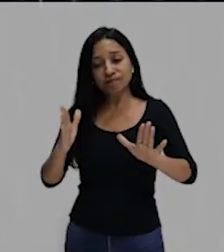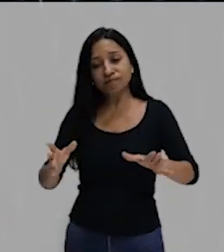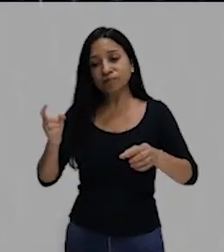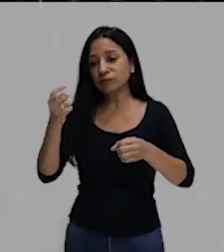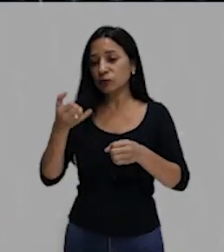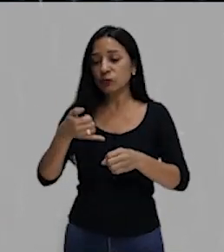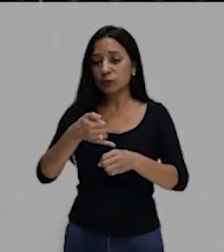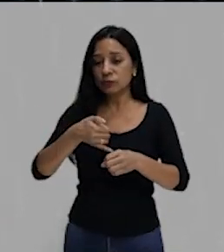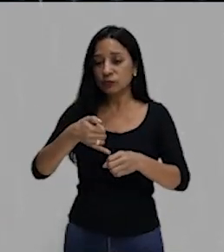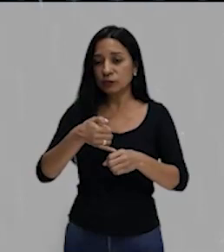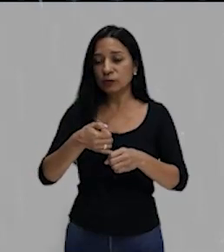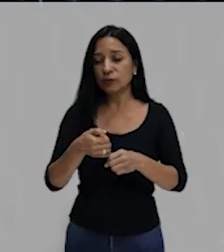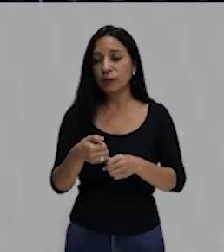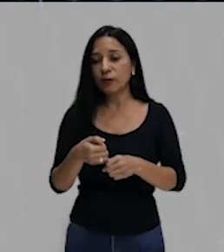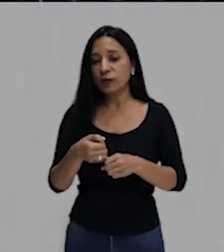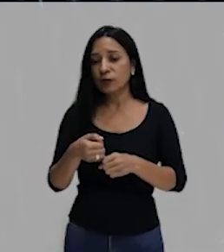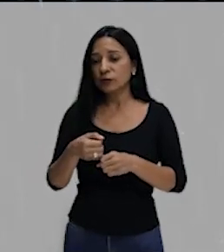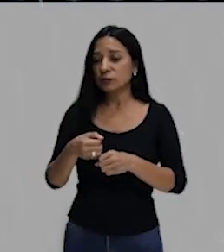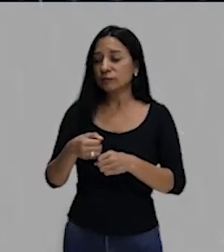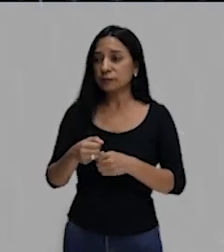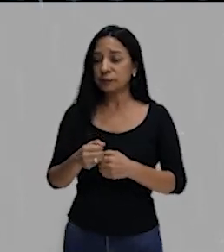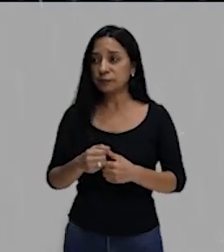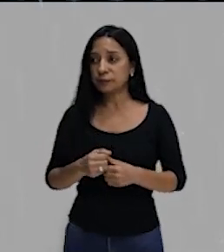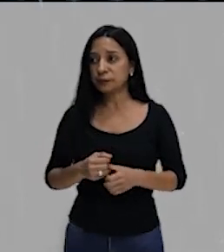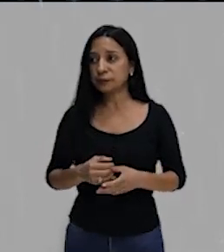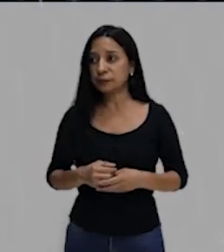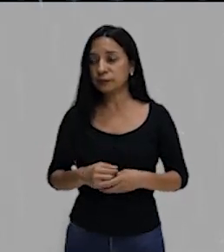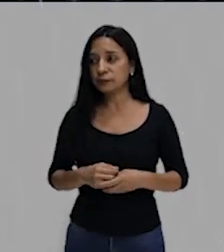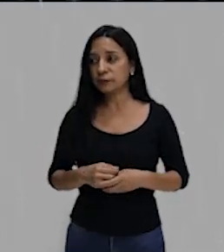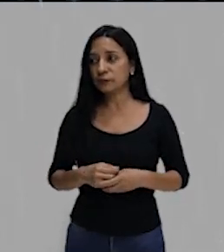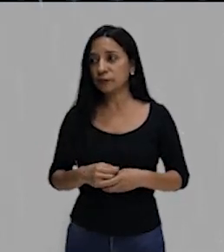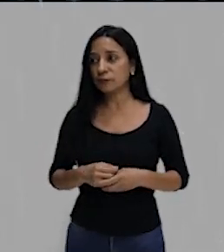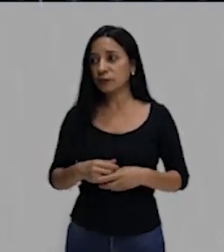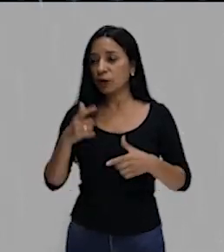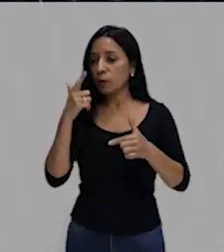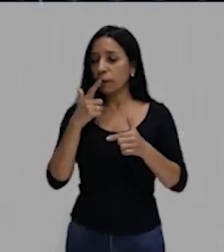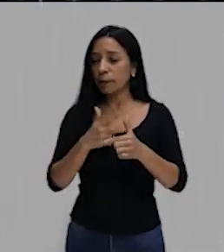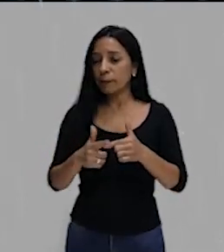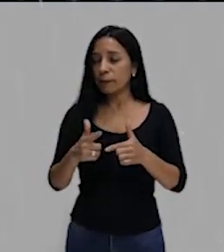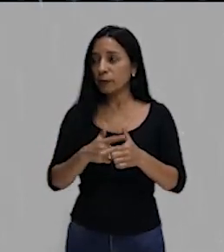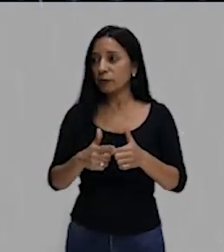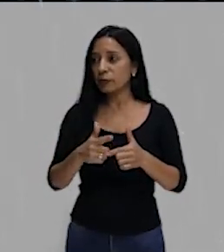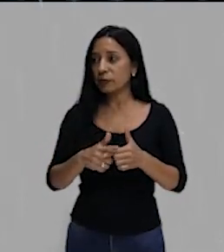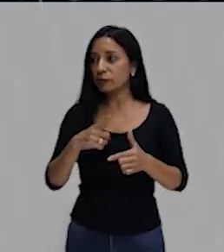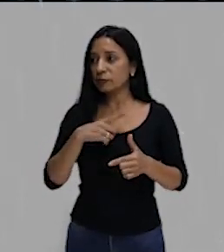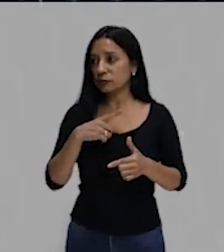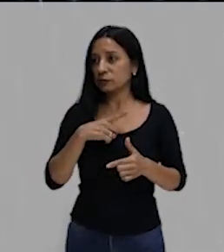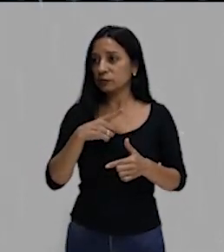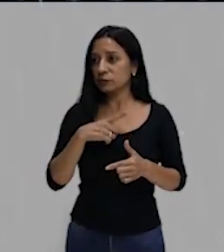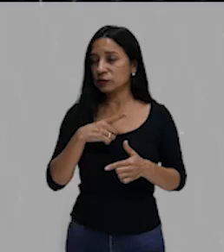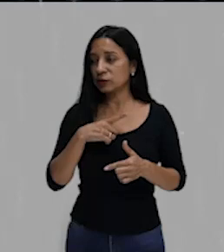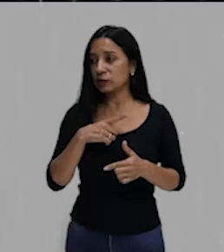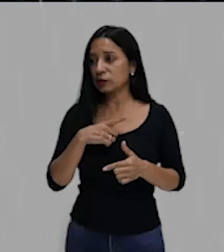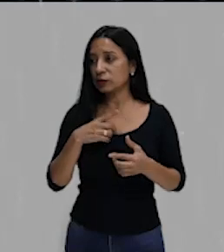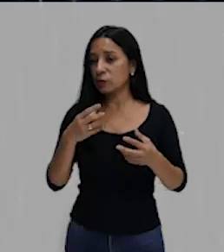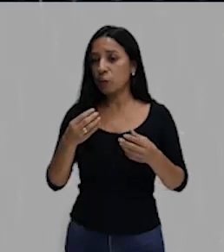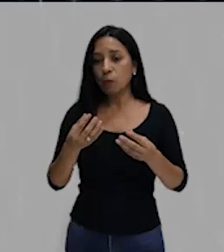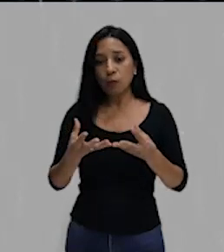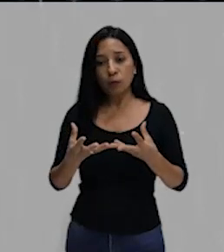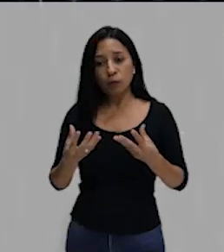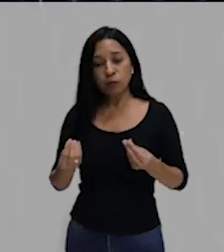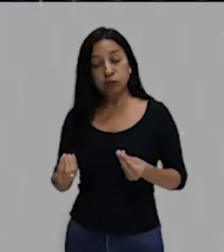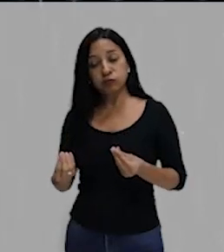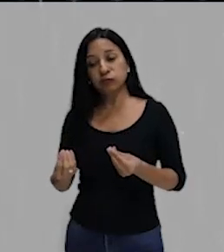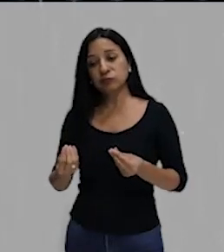petróleo precisa de muito tempo. Então, esses problemas eles têm trazido muitas consequências